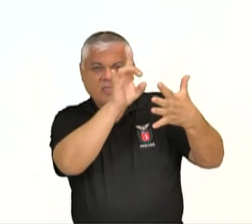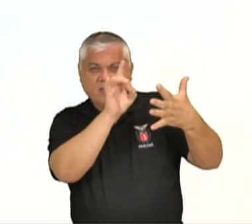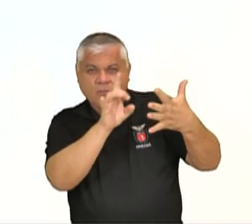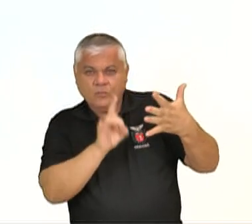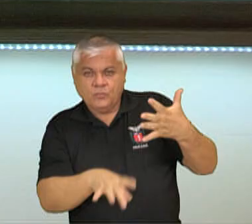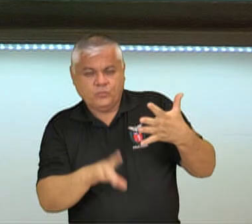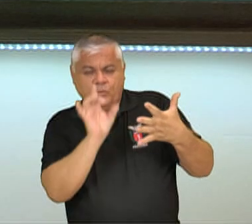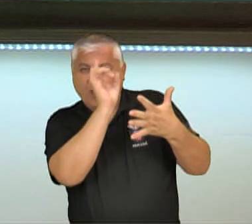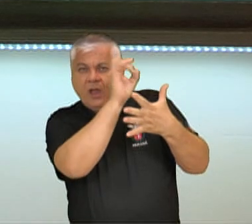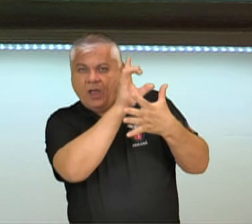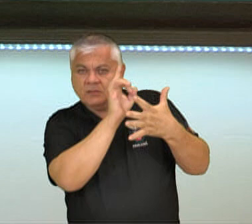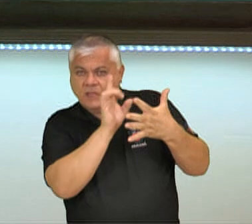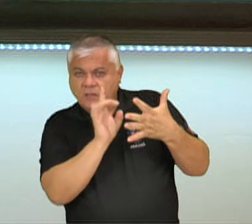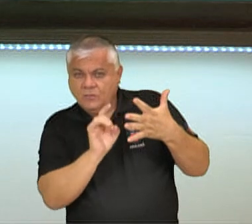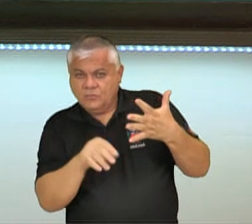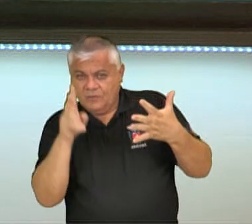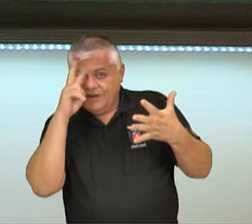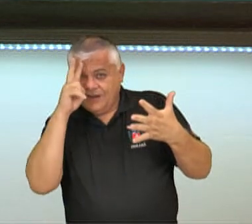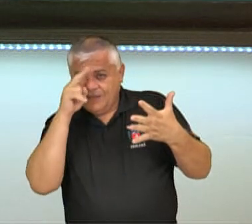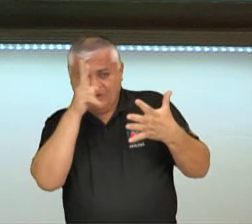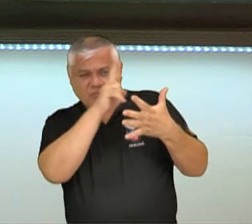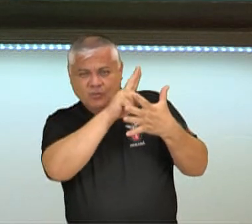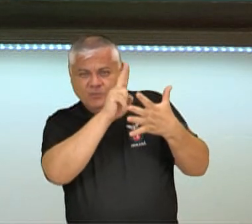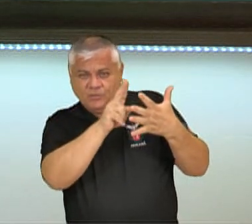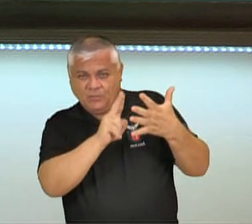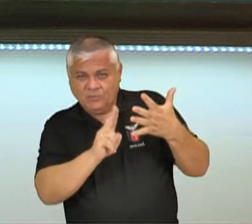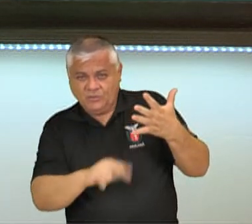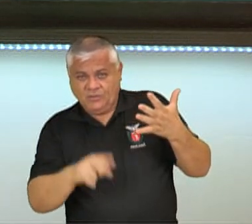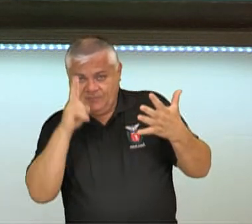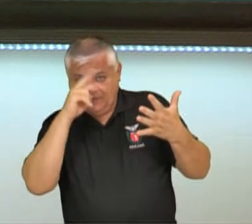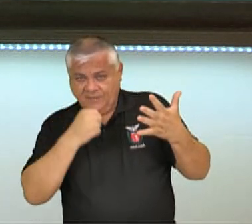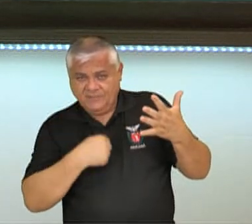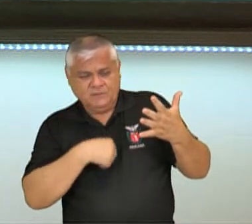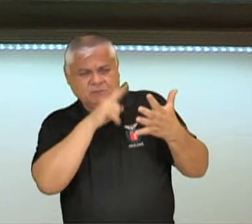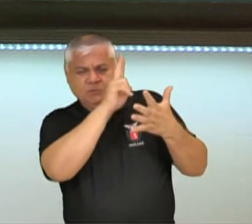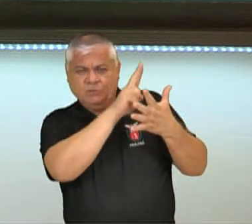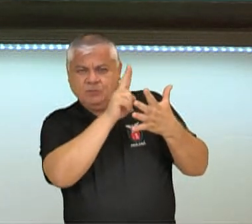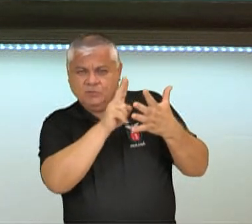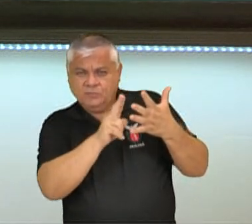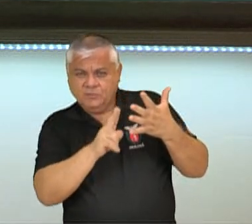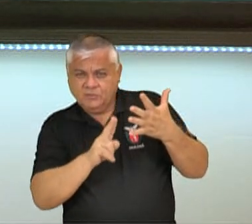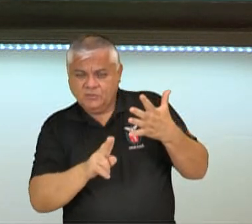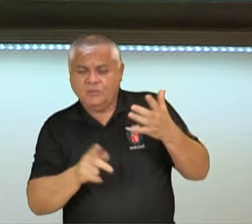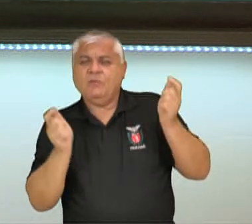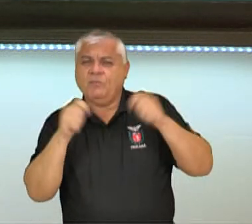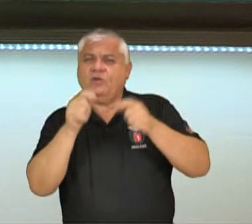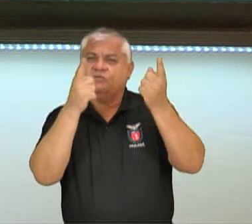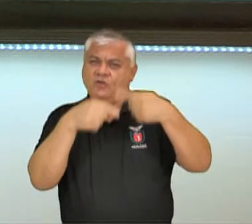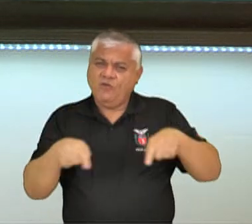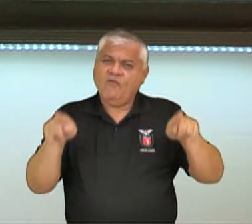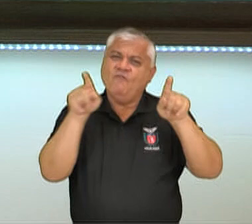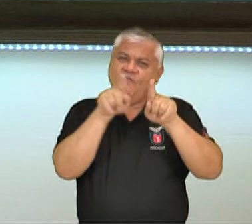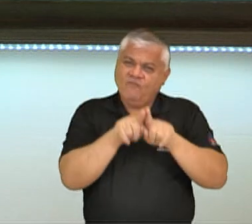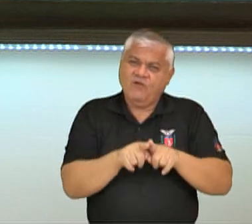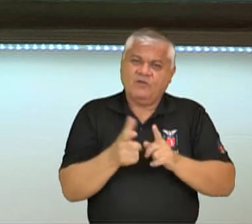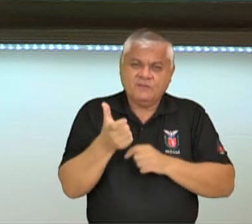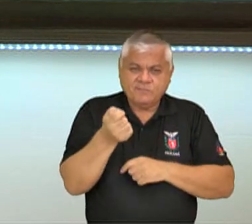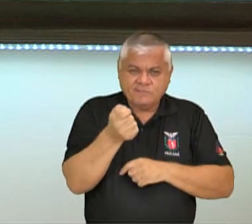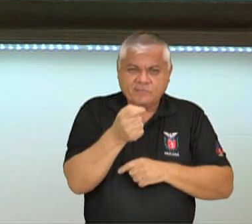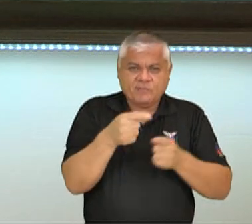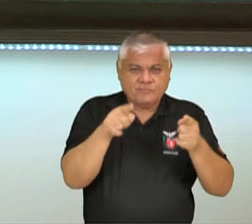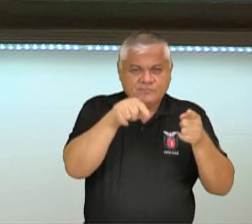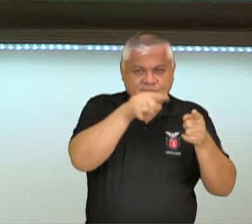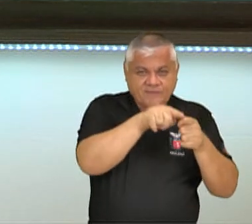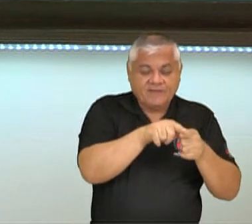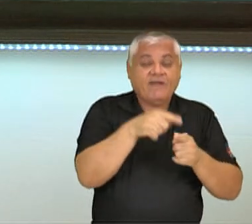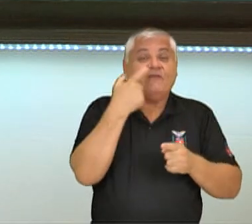ataque da capoeira. Será que você vai lembrar o nome de todos eles? Se você não lembrar, você pode até voltar um pouquinho lá no material